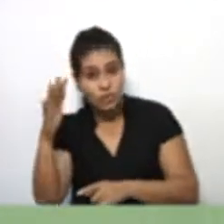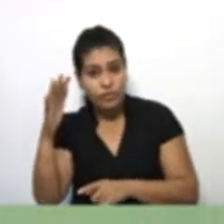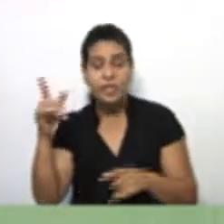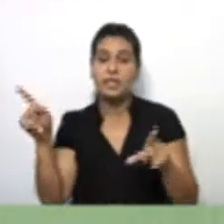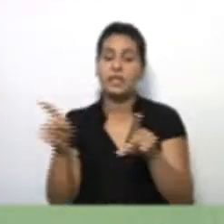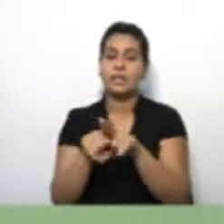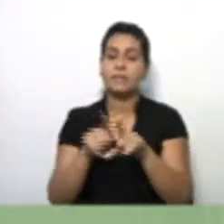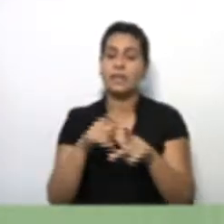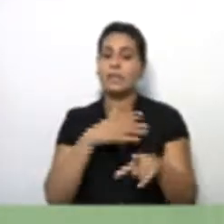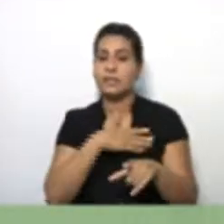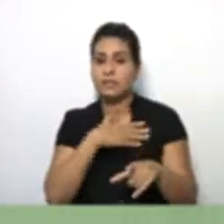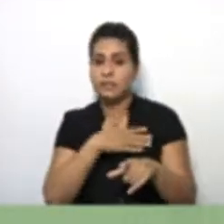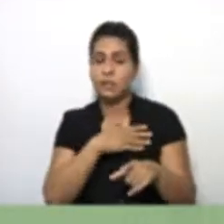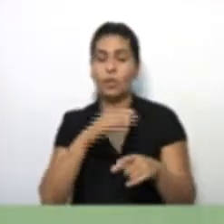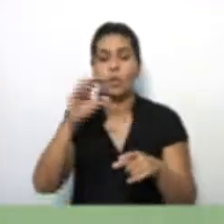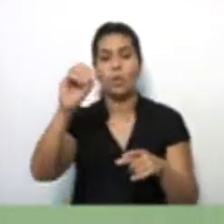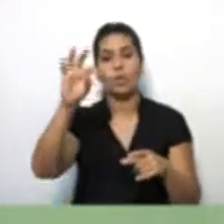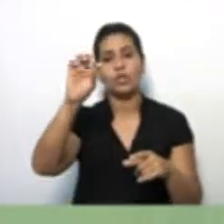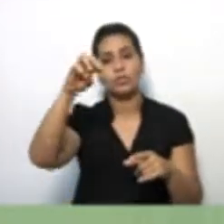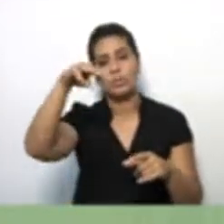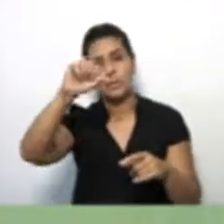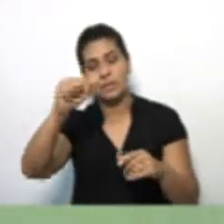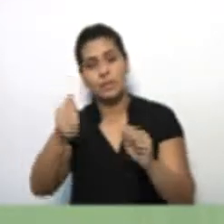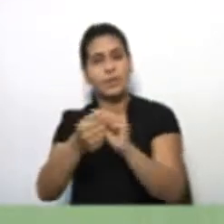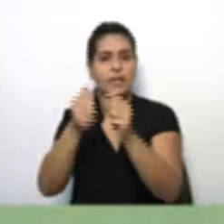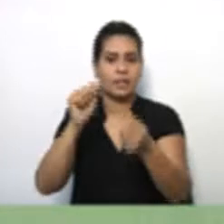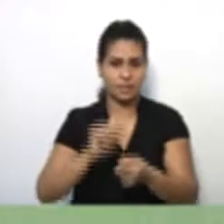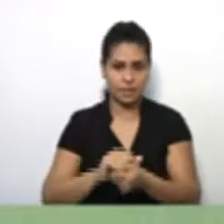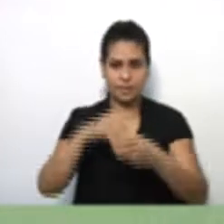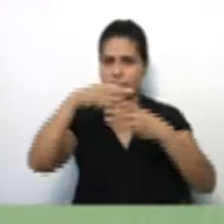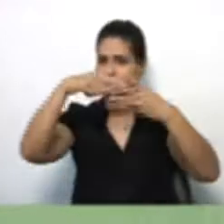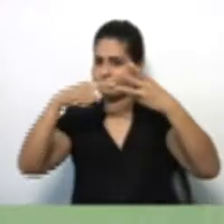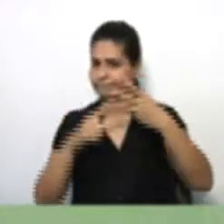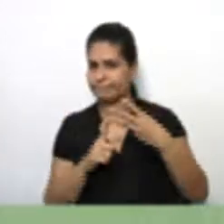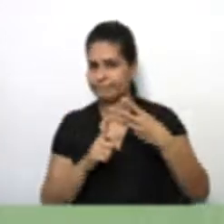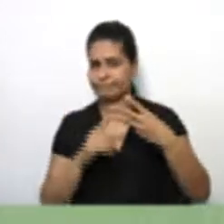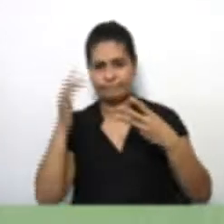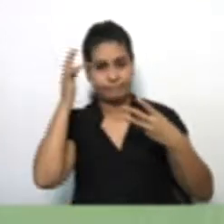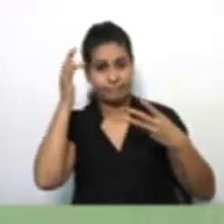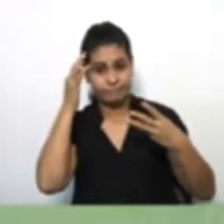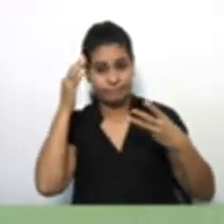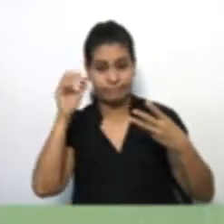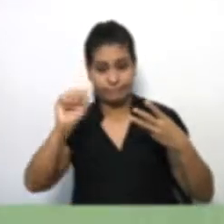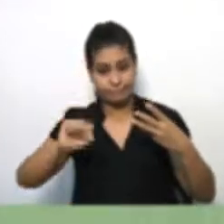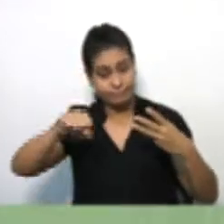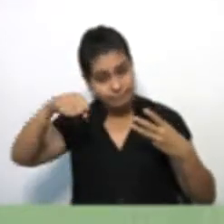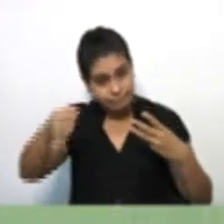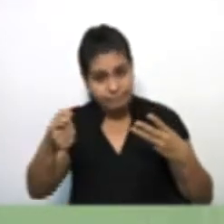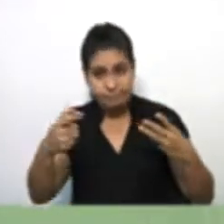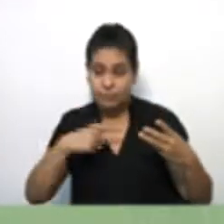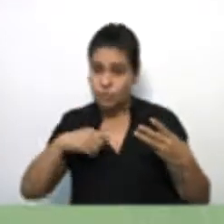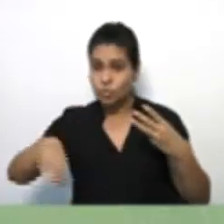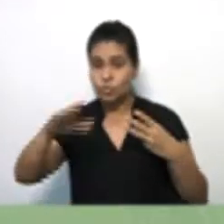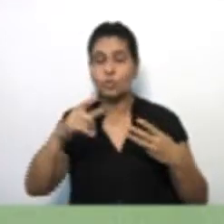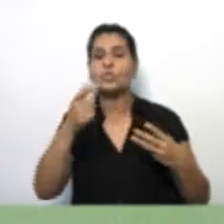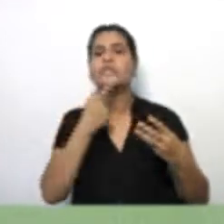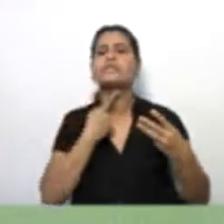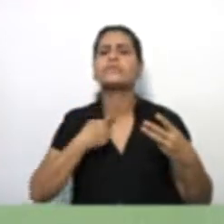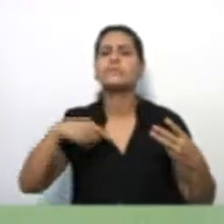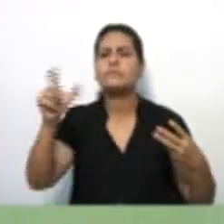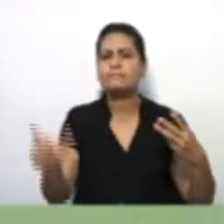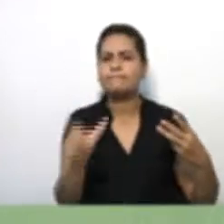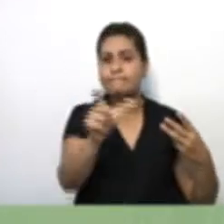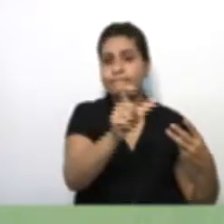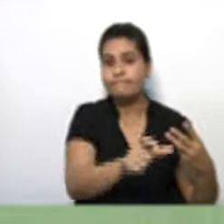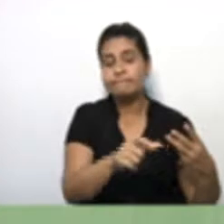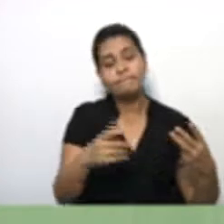satisfação, otimização, adaptação. Né? A filosofia da satisfação são os esforços voltados para atender o quê? As necessidades